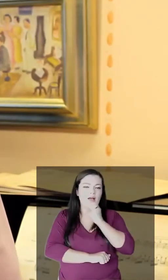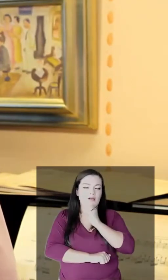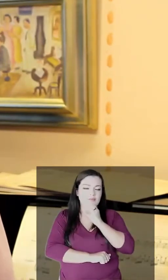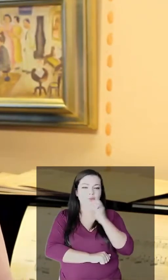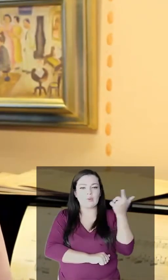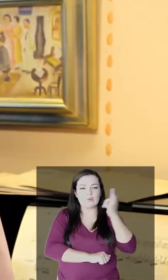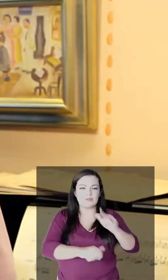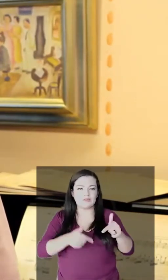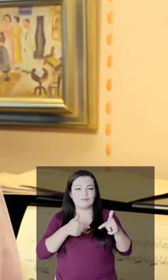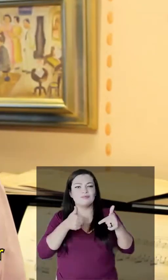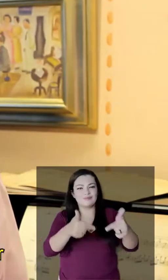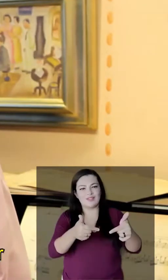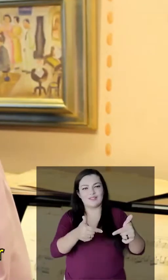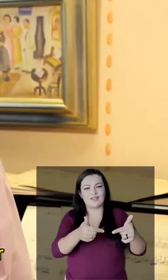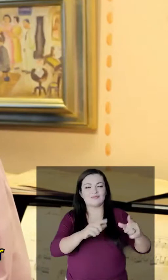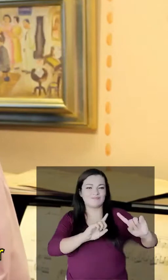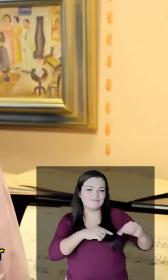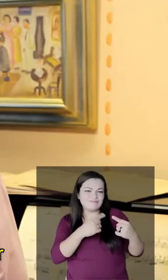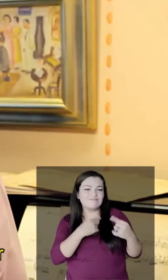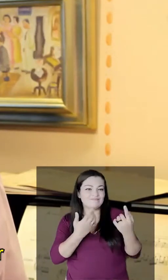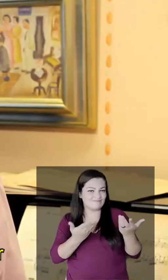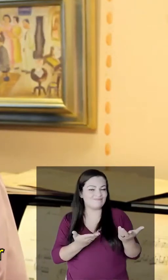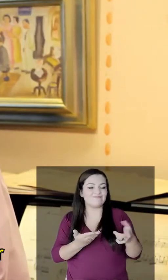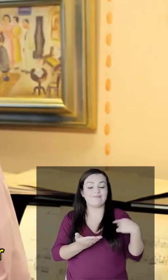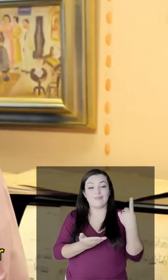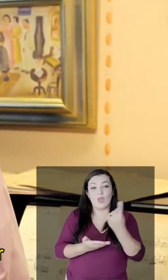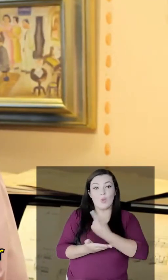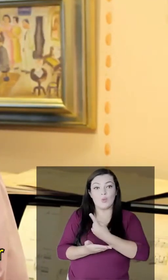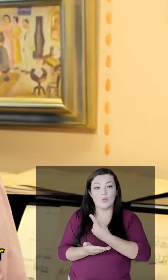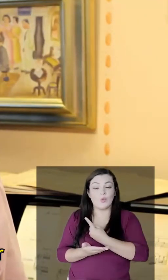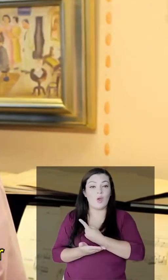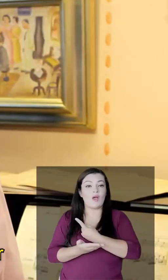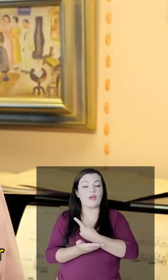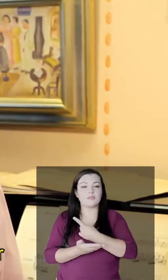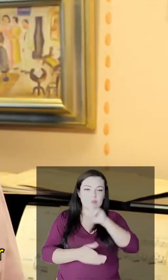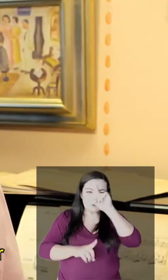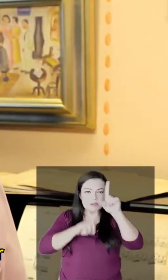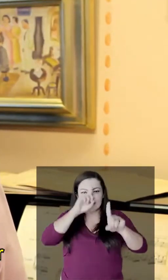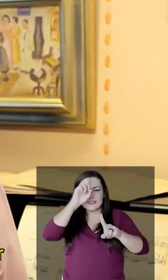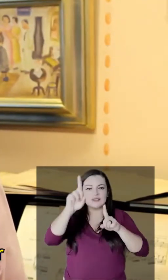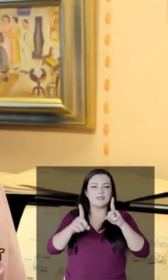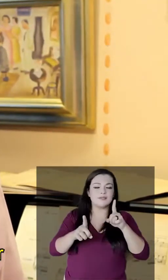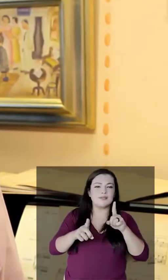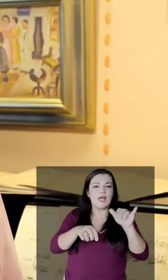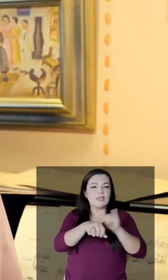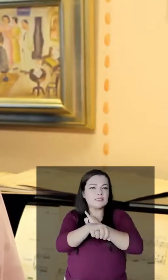nos impôs. Assim, nós buscamos modos de